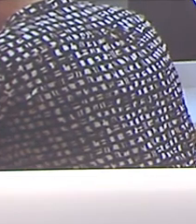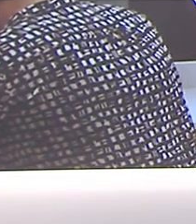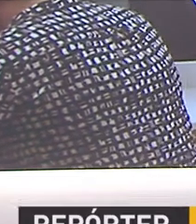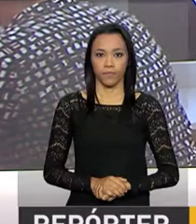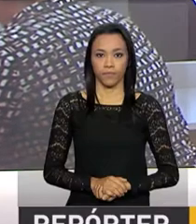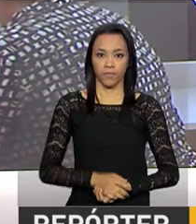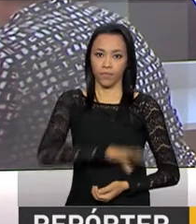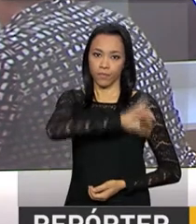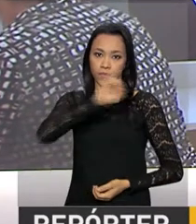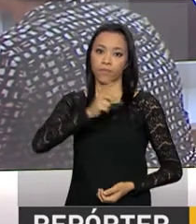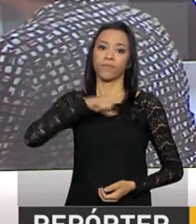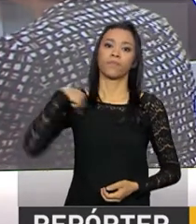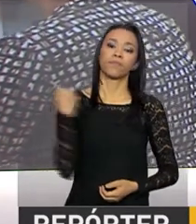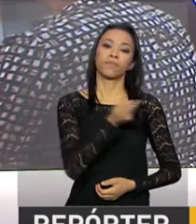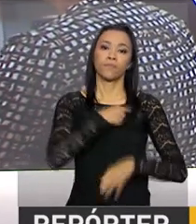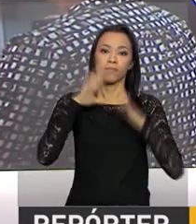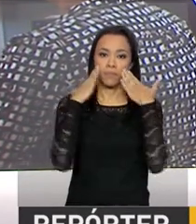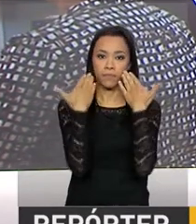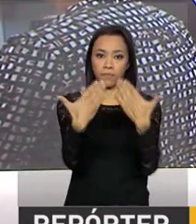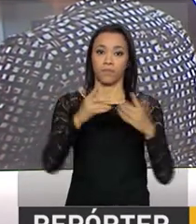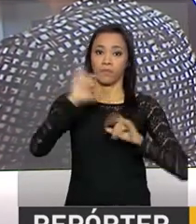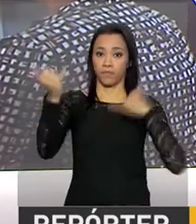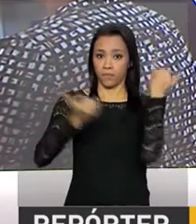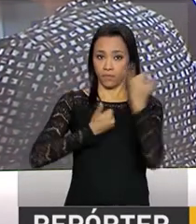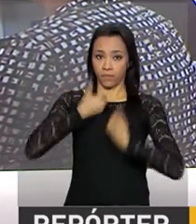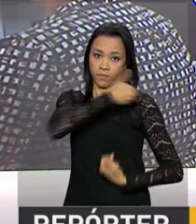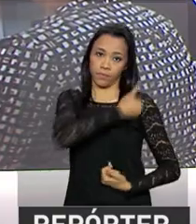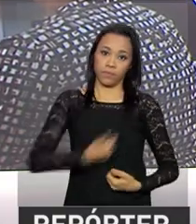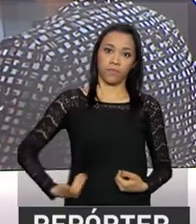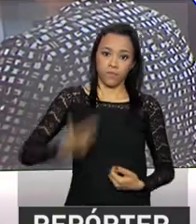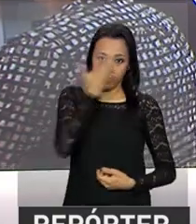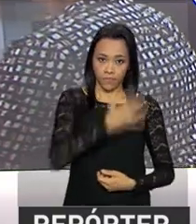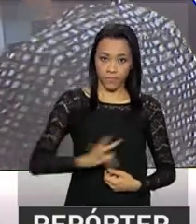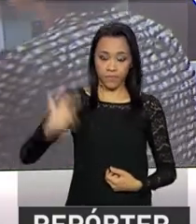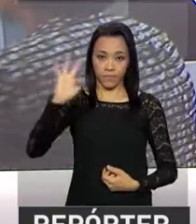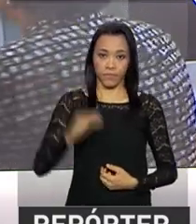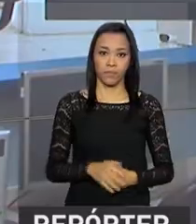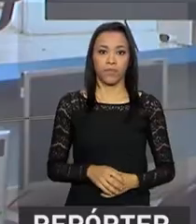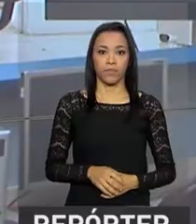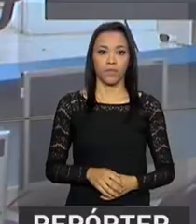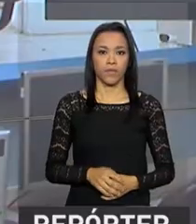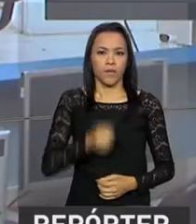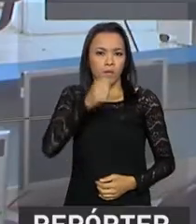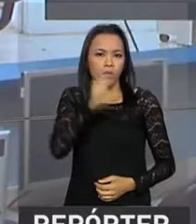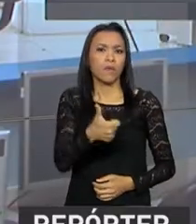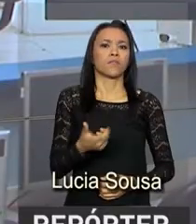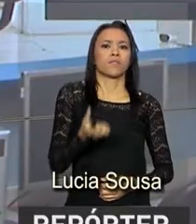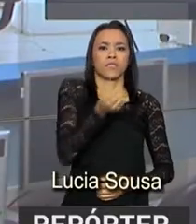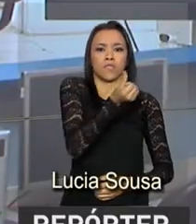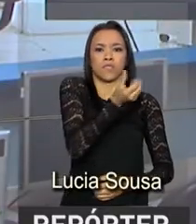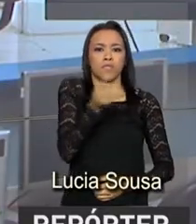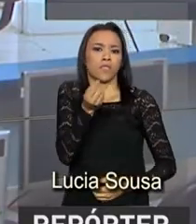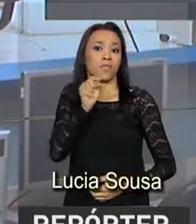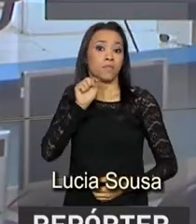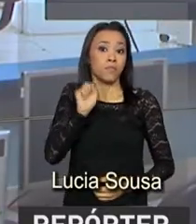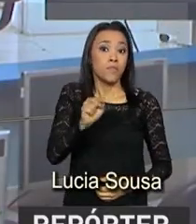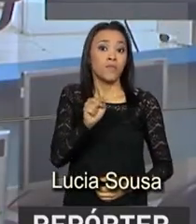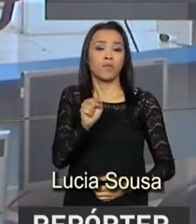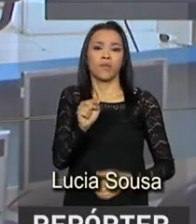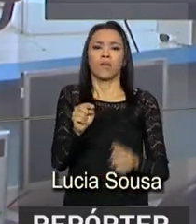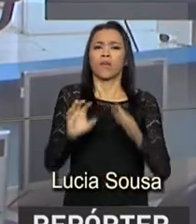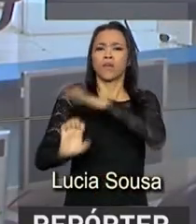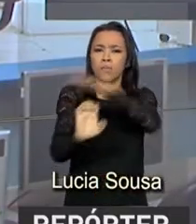olá estamos de volta com o repórter nbr notícias do governo federal quase 600 mil micro e pequenas